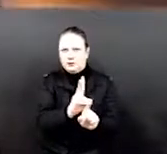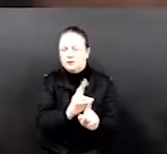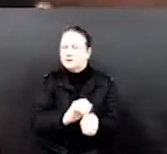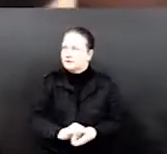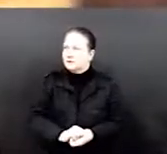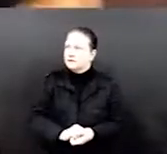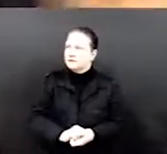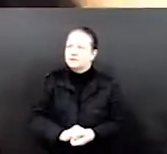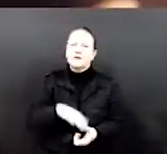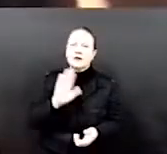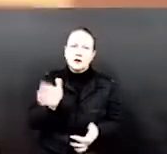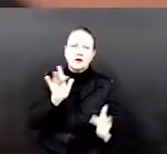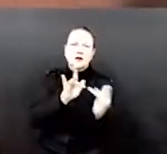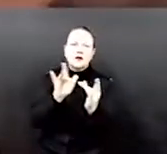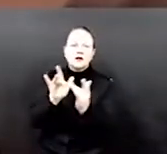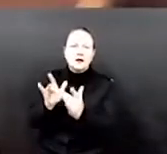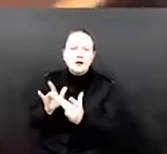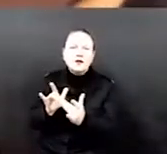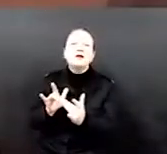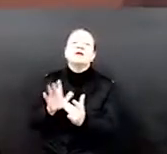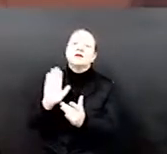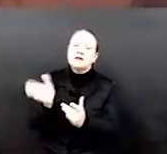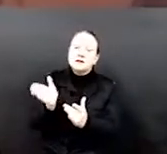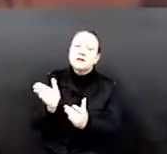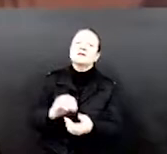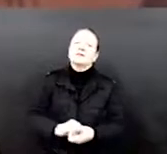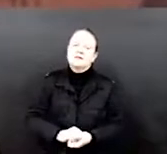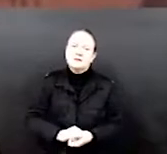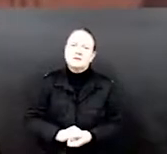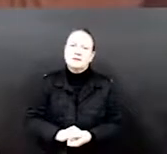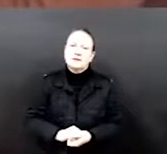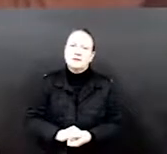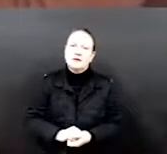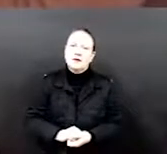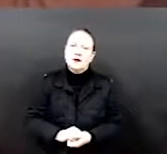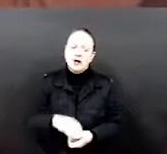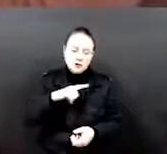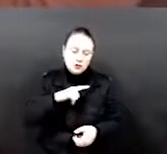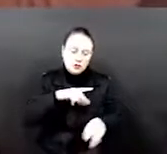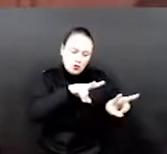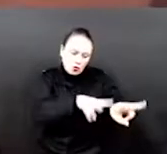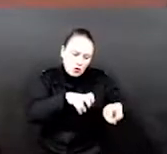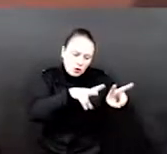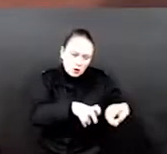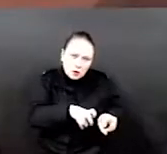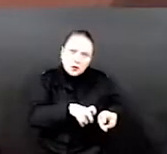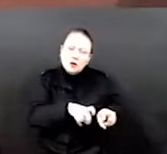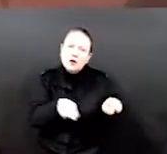expedida, encontrada e criada e casou de uma fazenda.